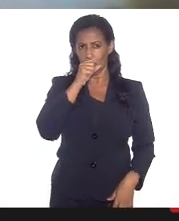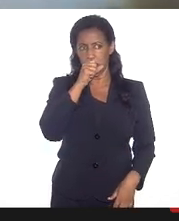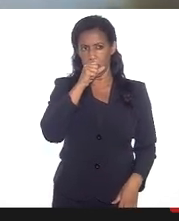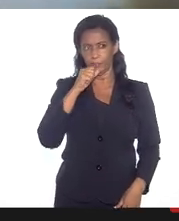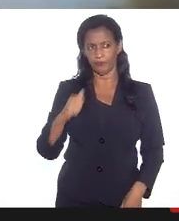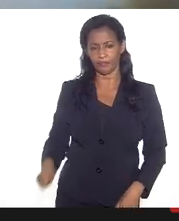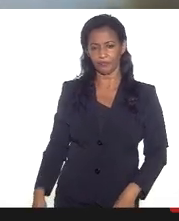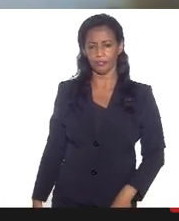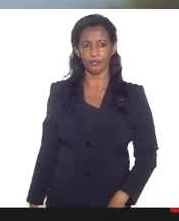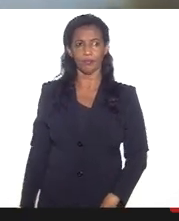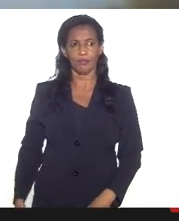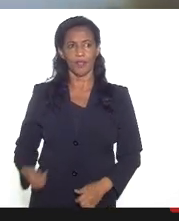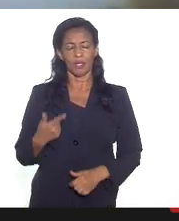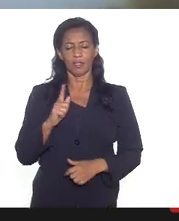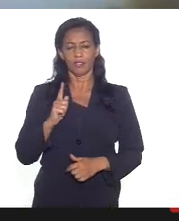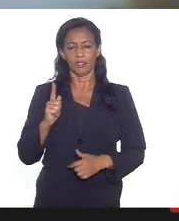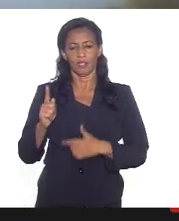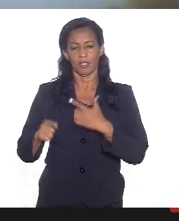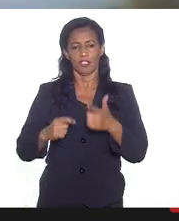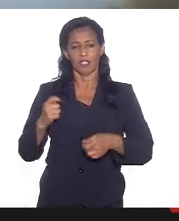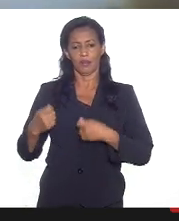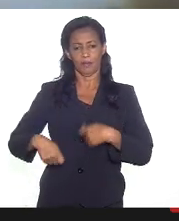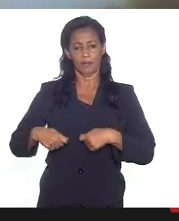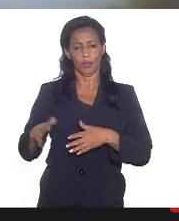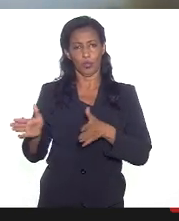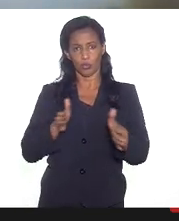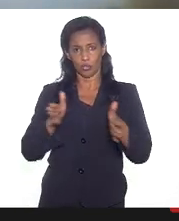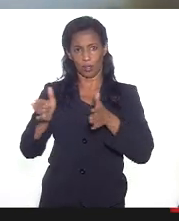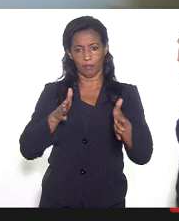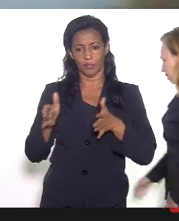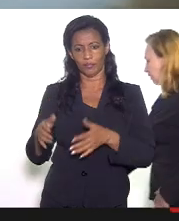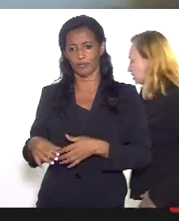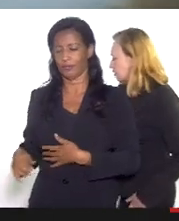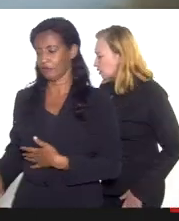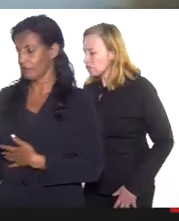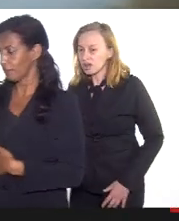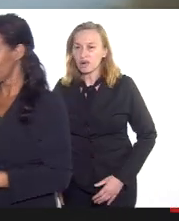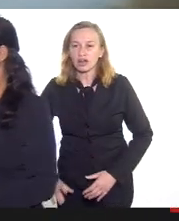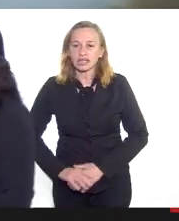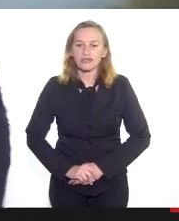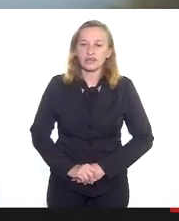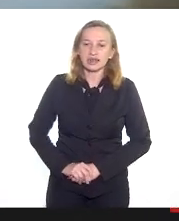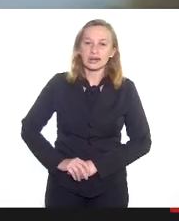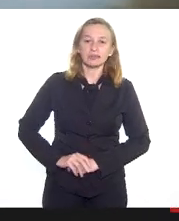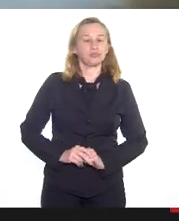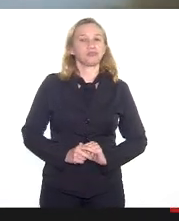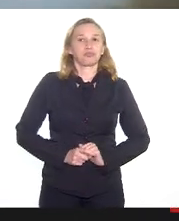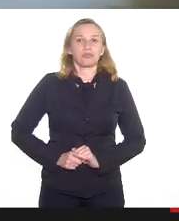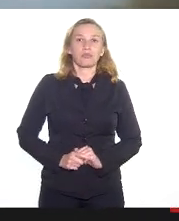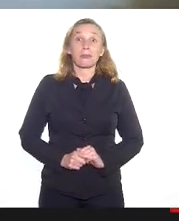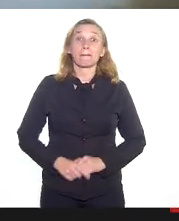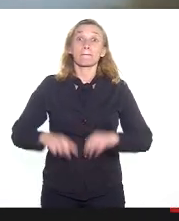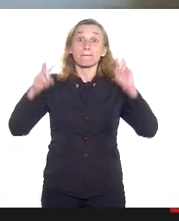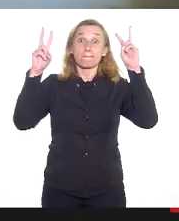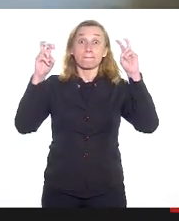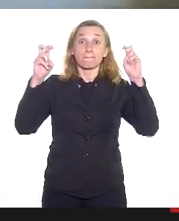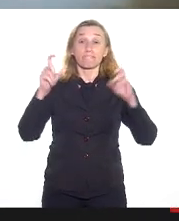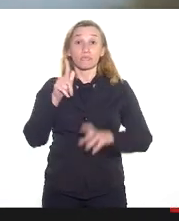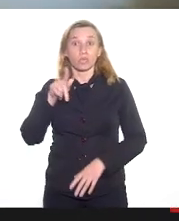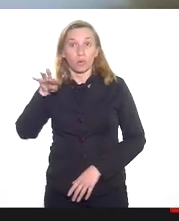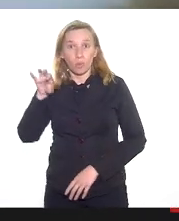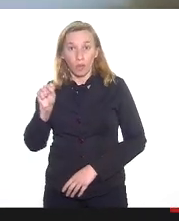utilizar isso para tantos outros meios. Eu tenho um gargalo nessa questão do gás,